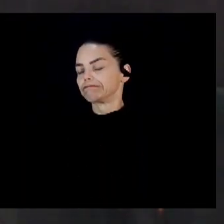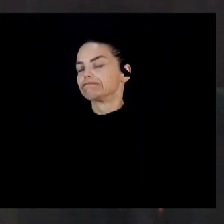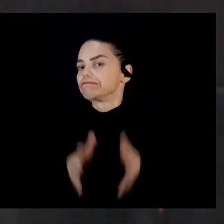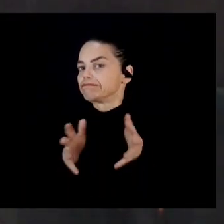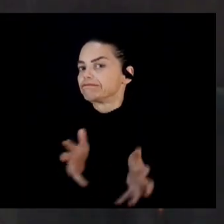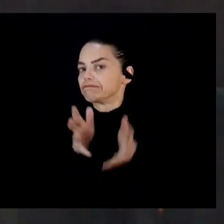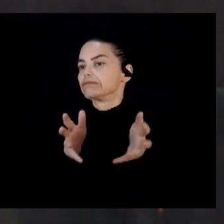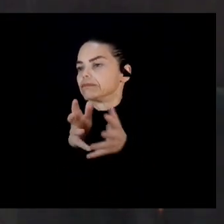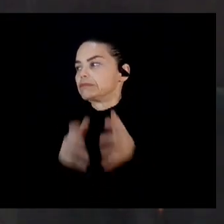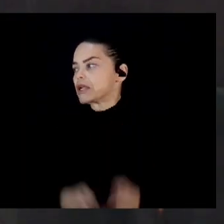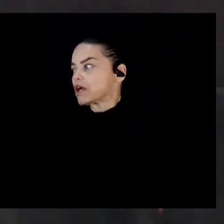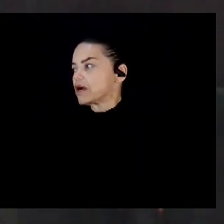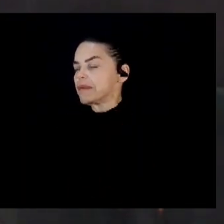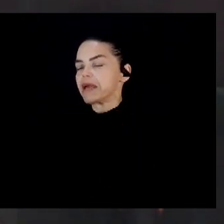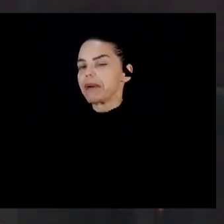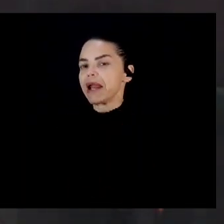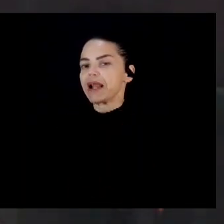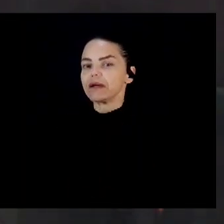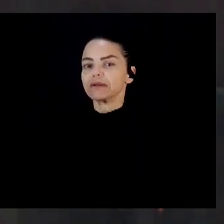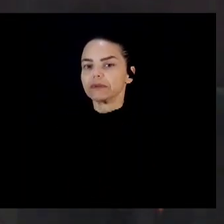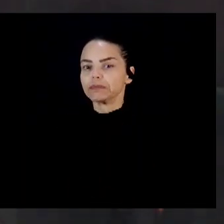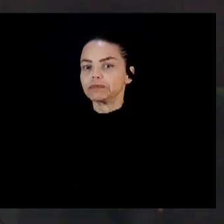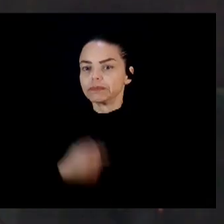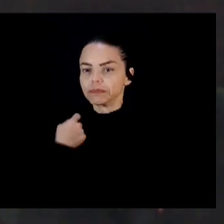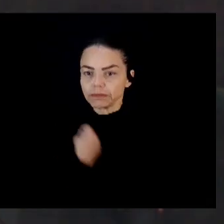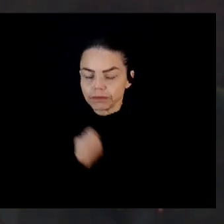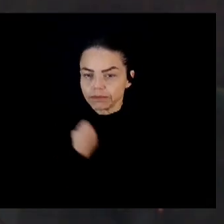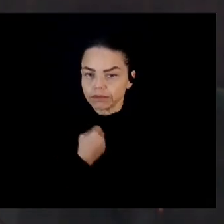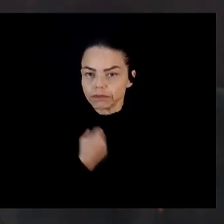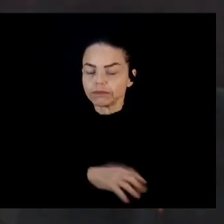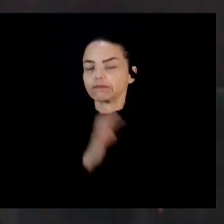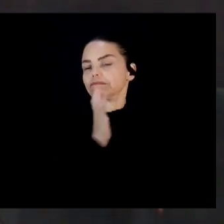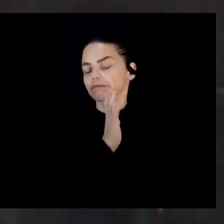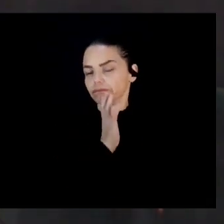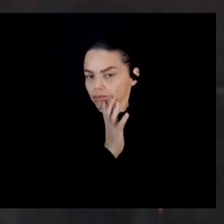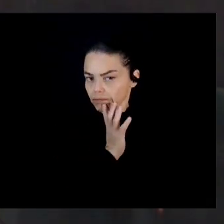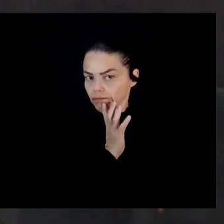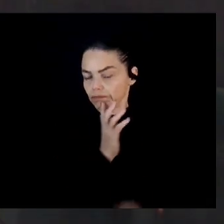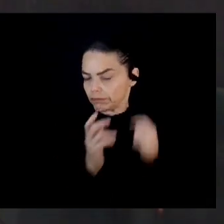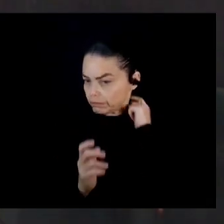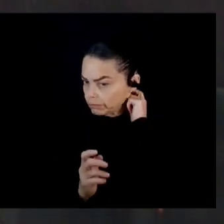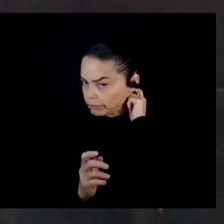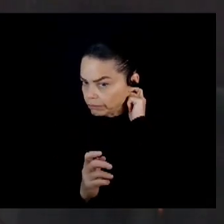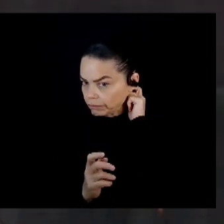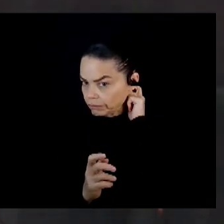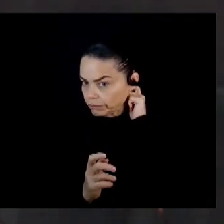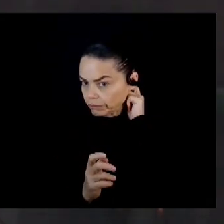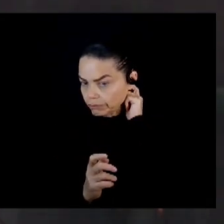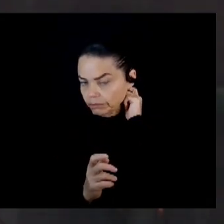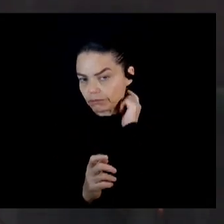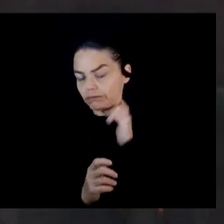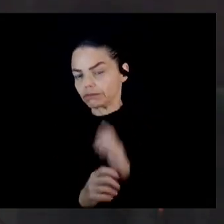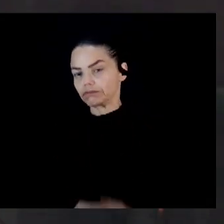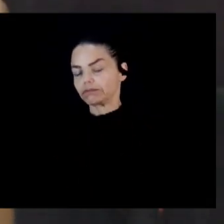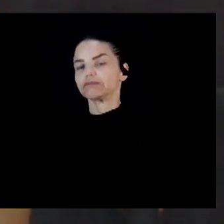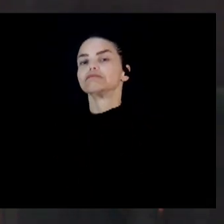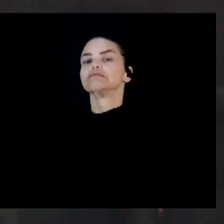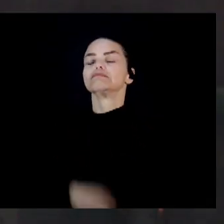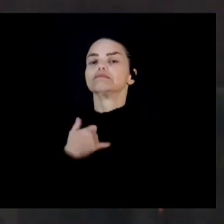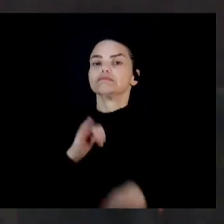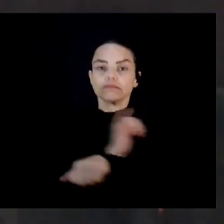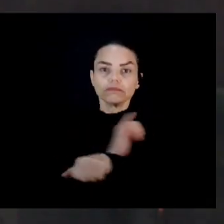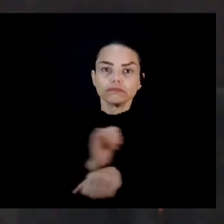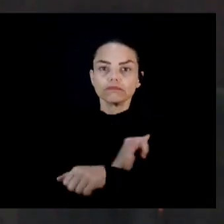maior. Né? Então, assim, e se conhecer bem, né? Então, assim, criar algumas ferramentas, por exemplo, assim, a